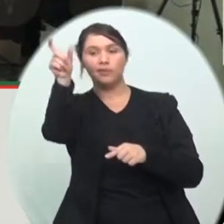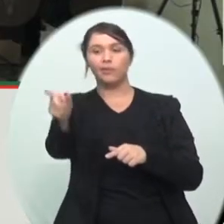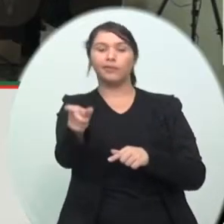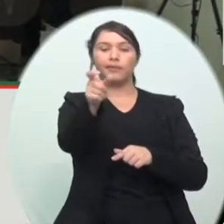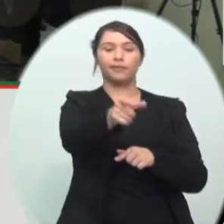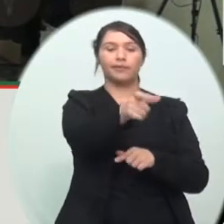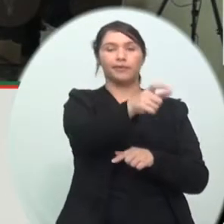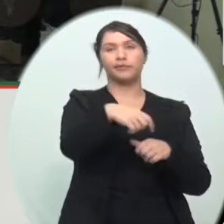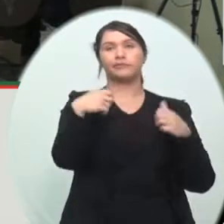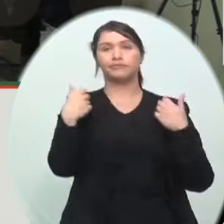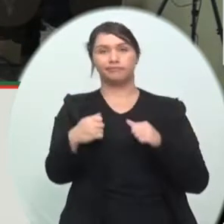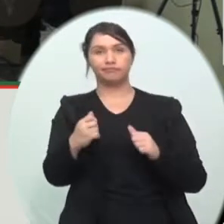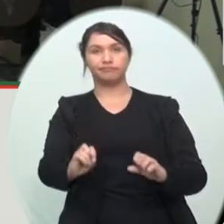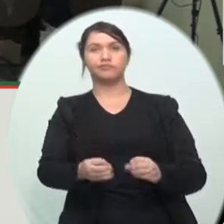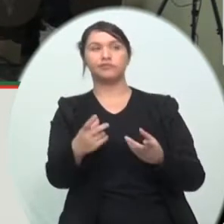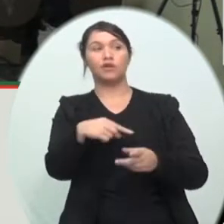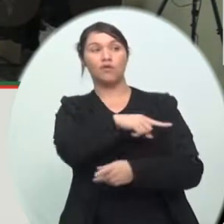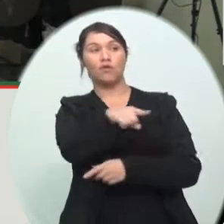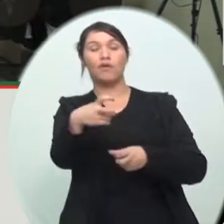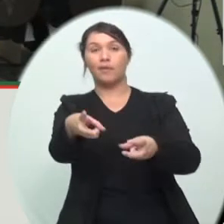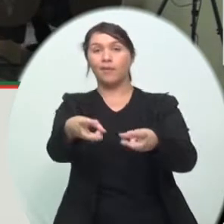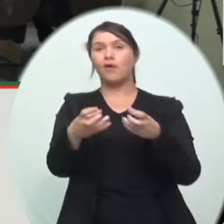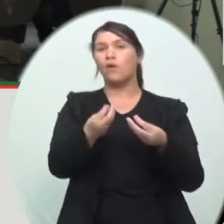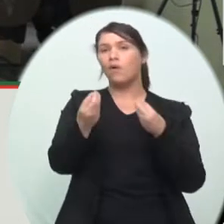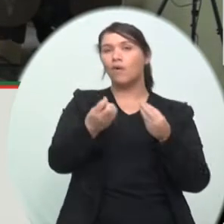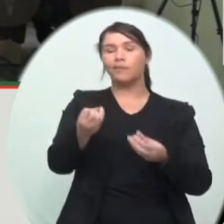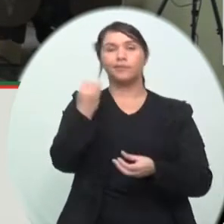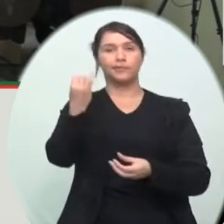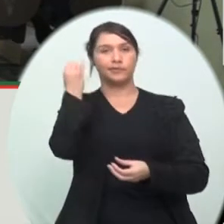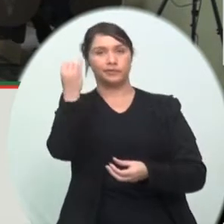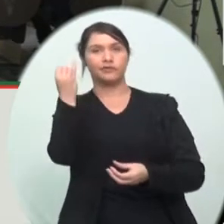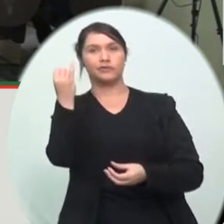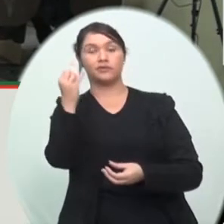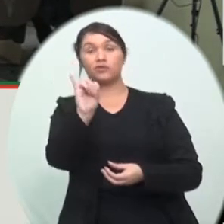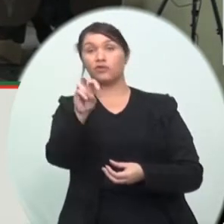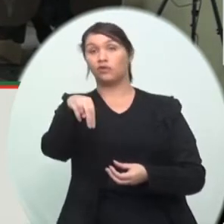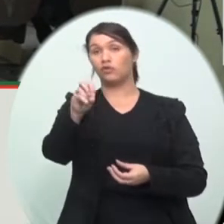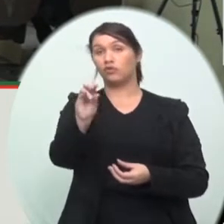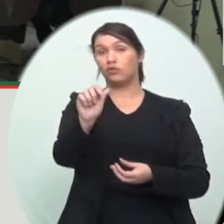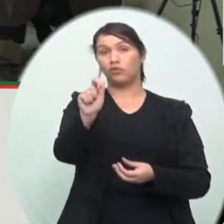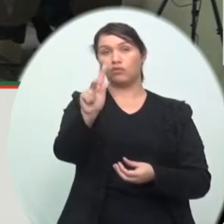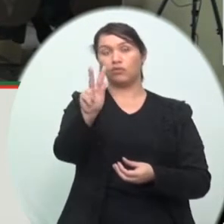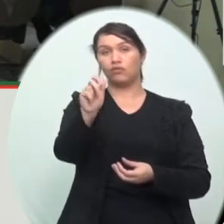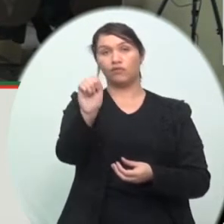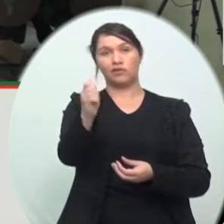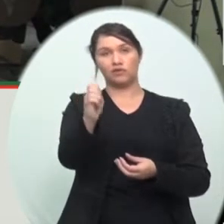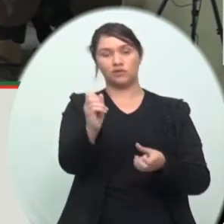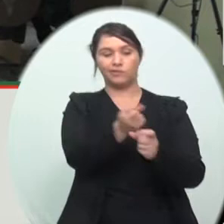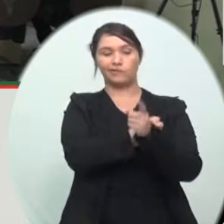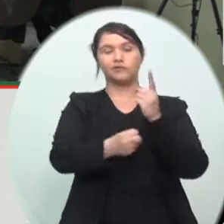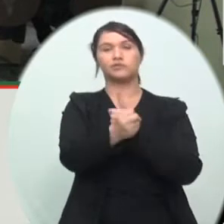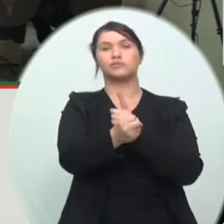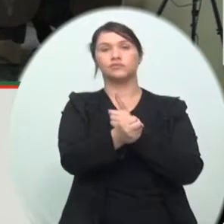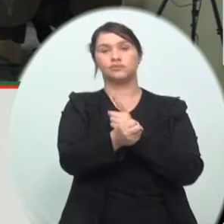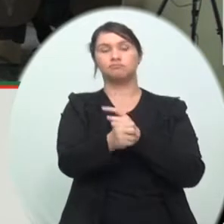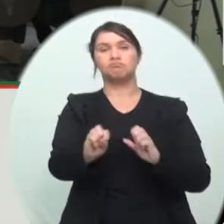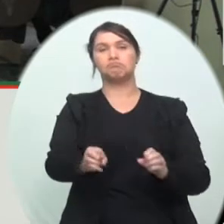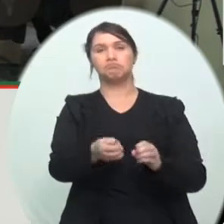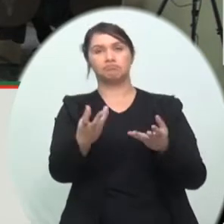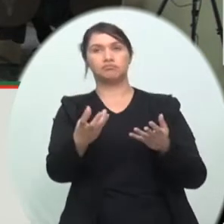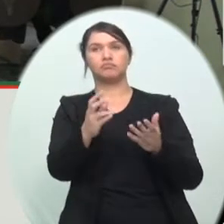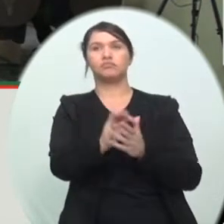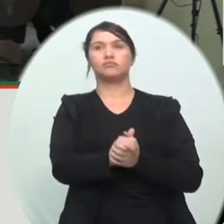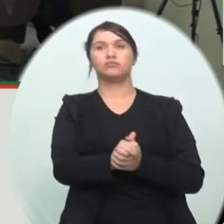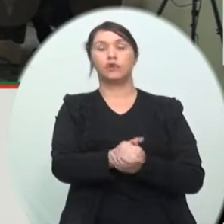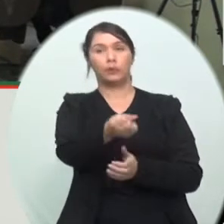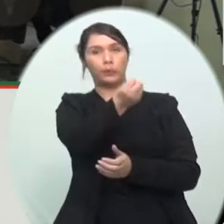para verificarem o quão importante é a inovação na estrutura da sociedade. Como vocês sabem, o nosso